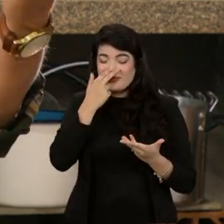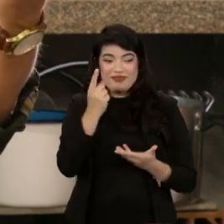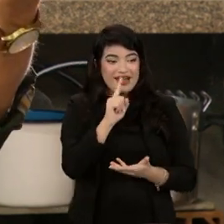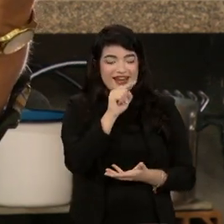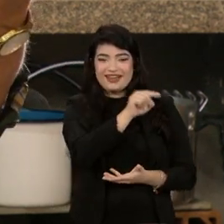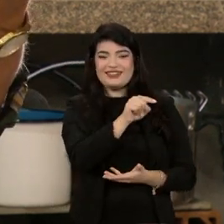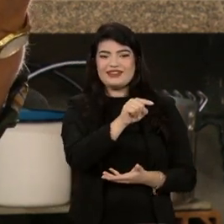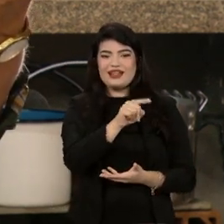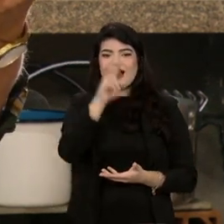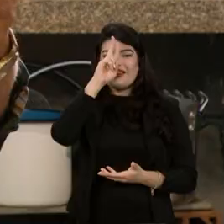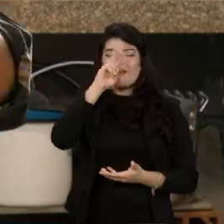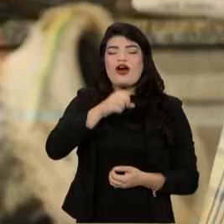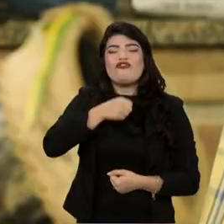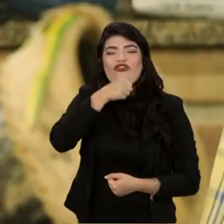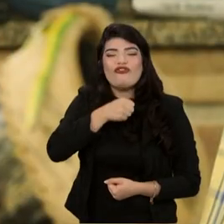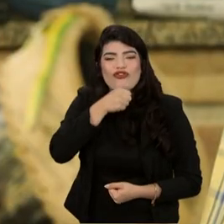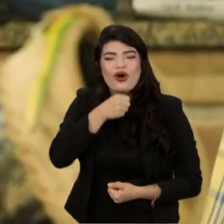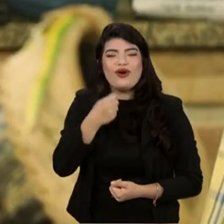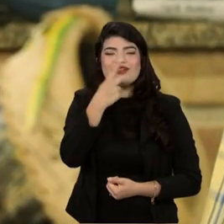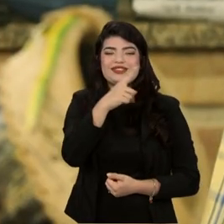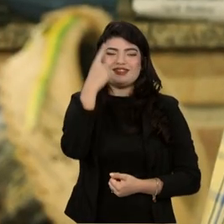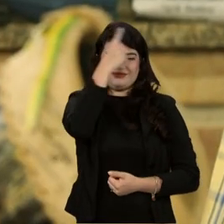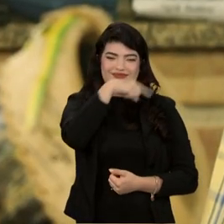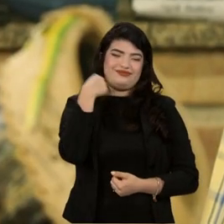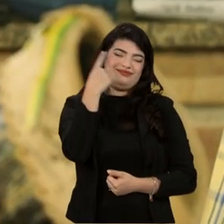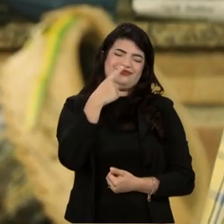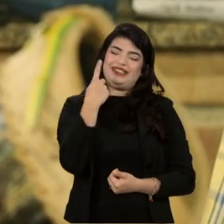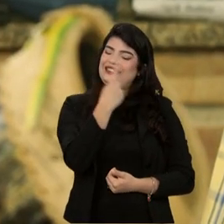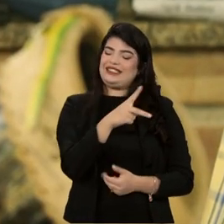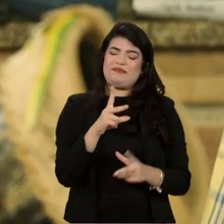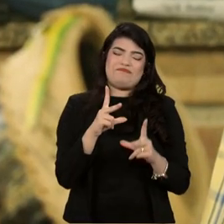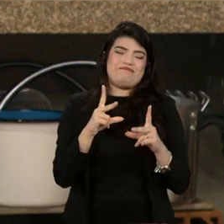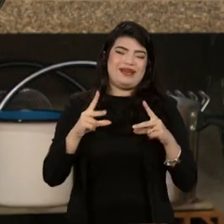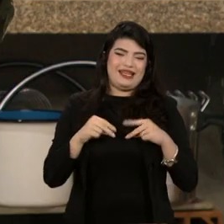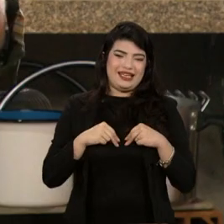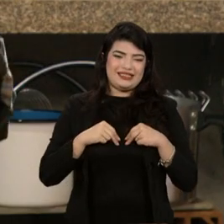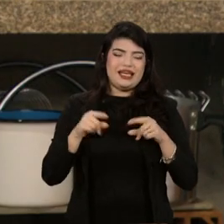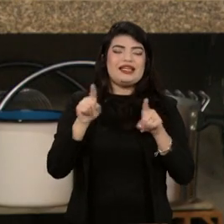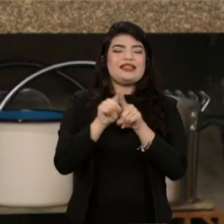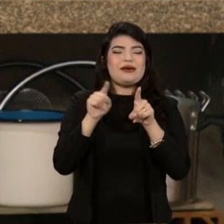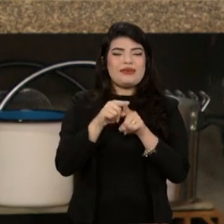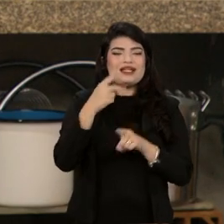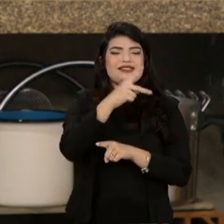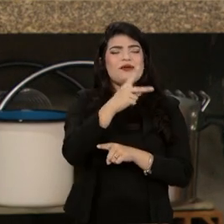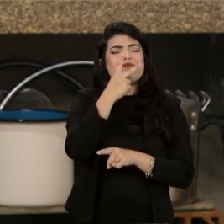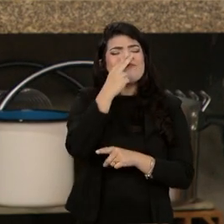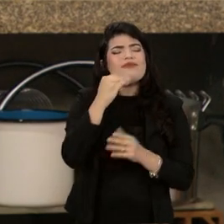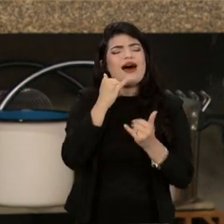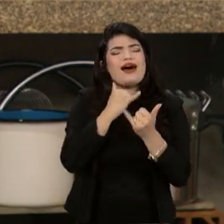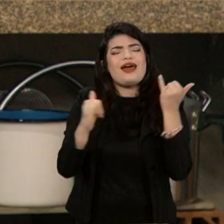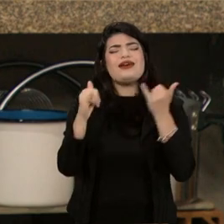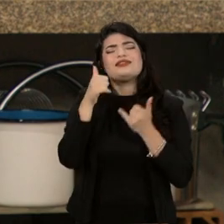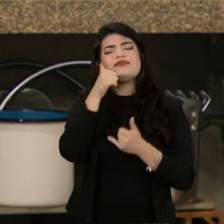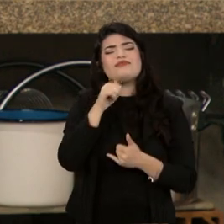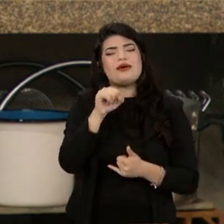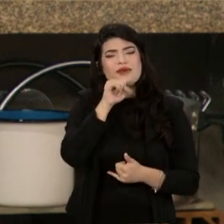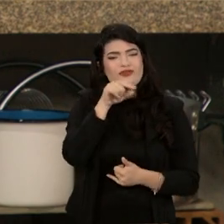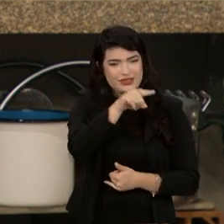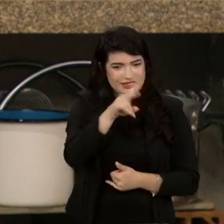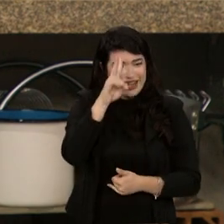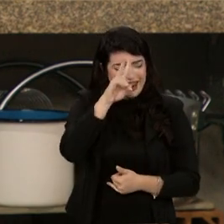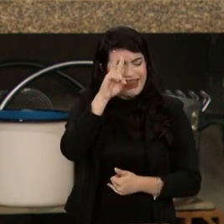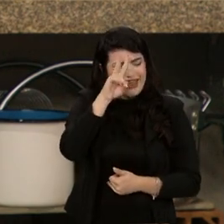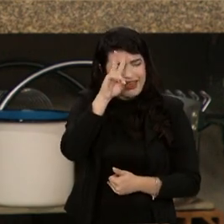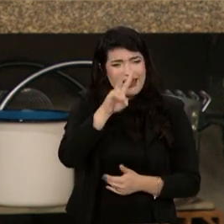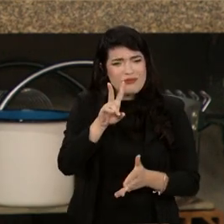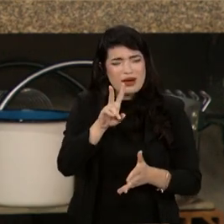vovô? Na medida que se envelhece, também vai se parecendo com mamãe. Você se lembra,